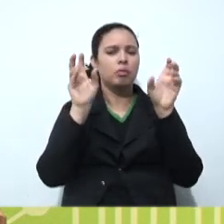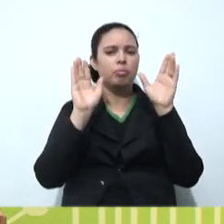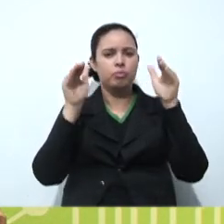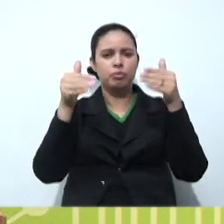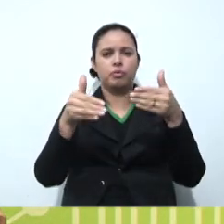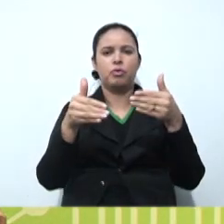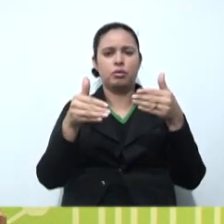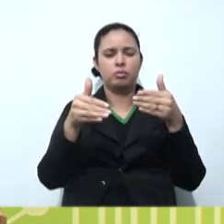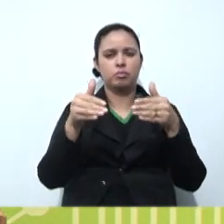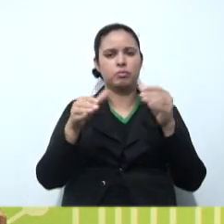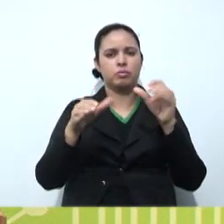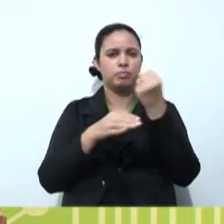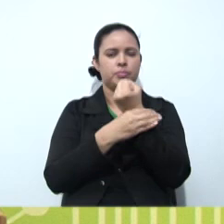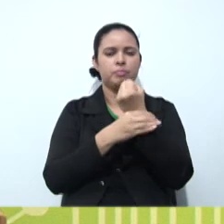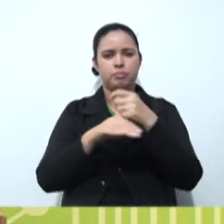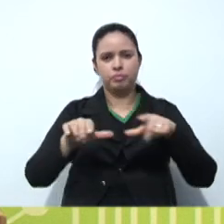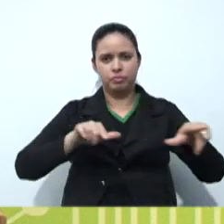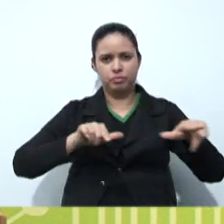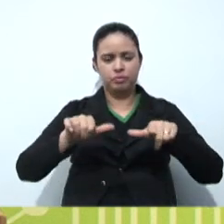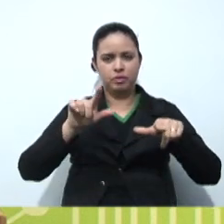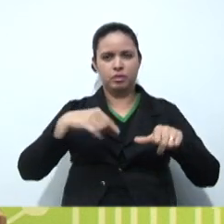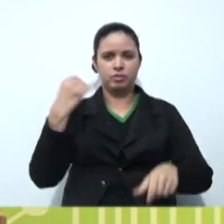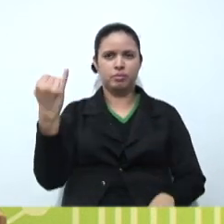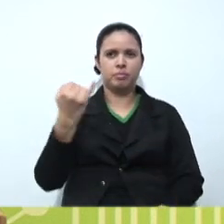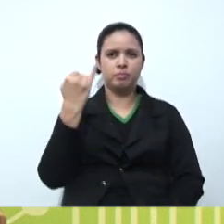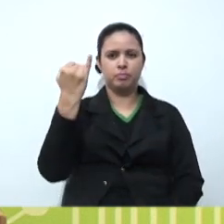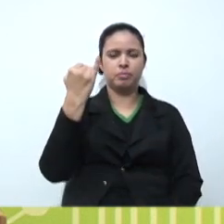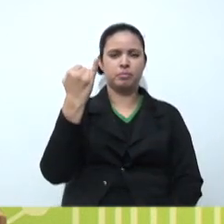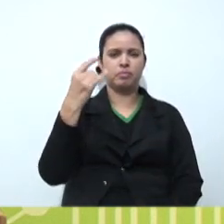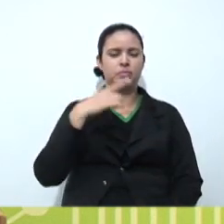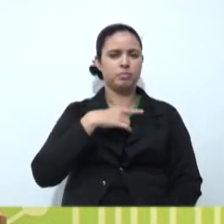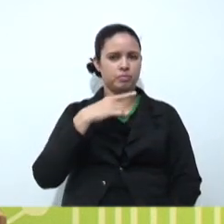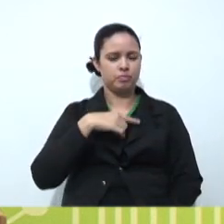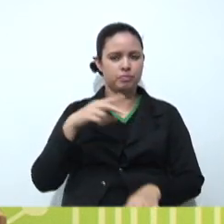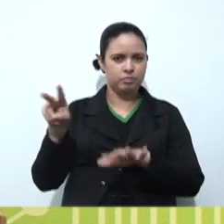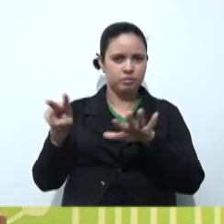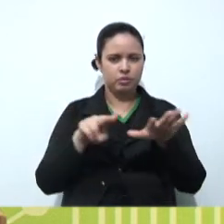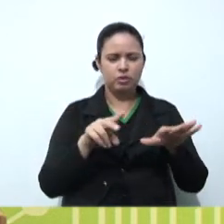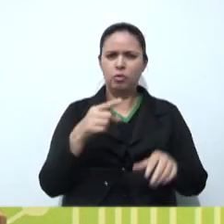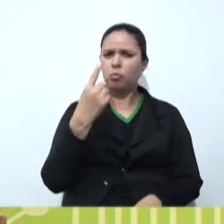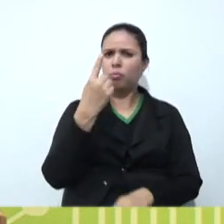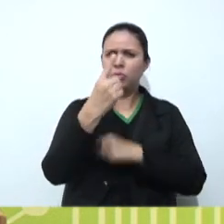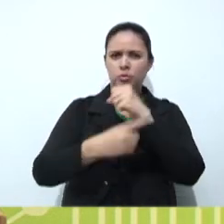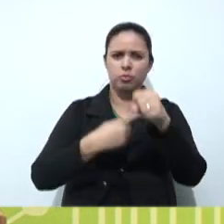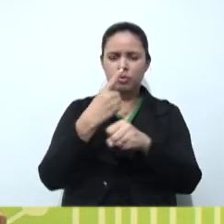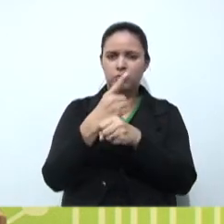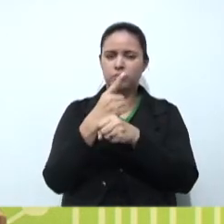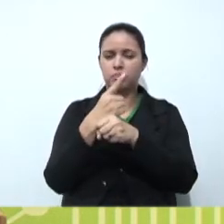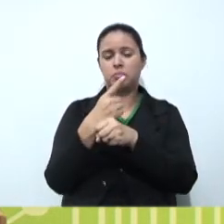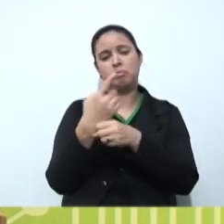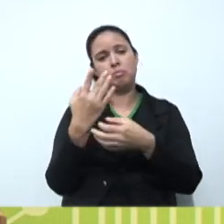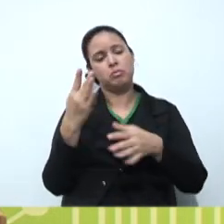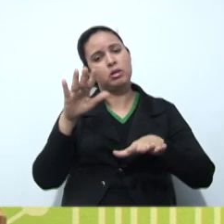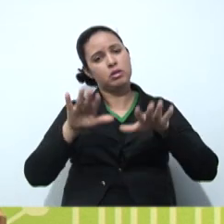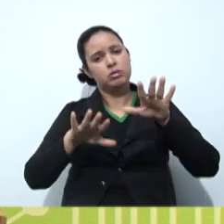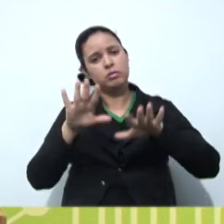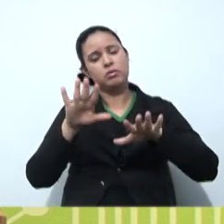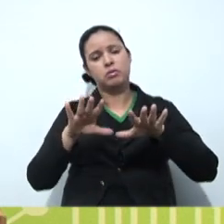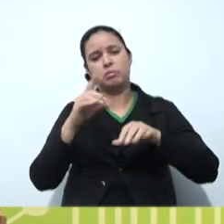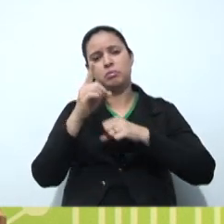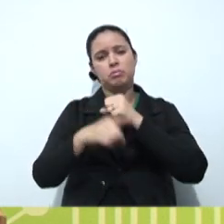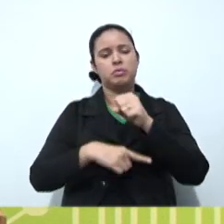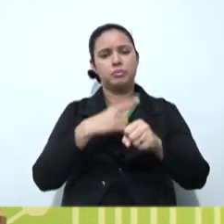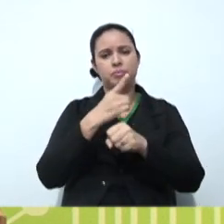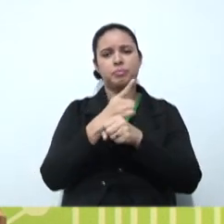da organização. Então, é necessário ter essa semana. Ah, só tem uma vez? Depende, mas geralmente uma vez ao ano